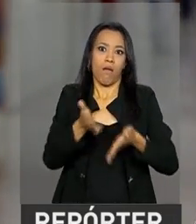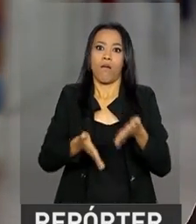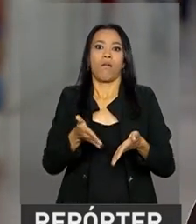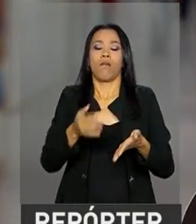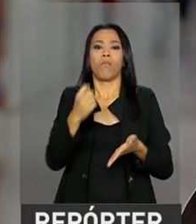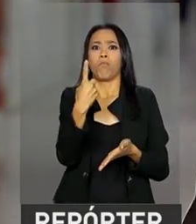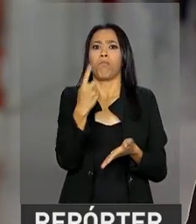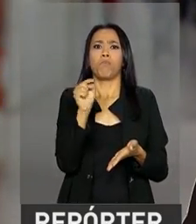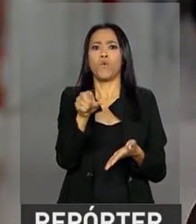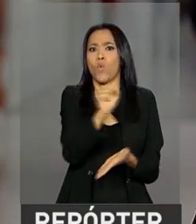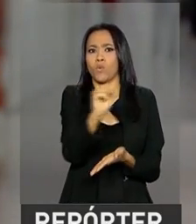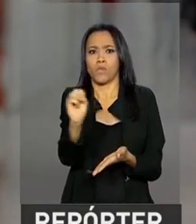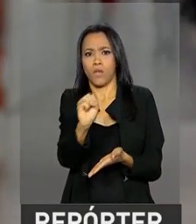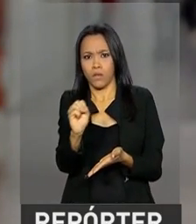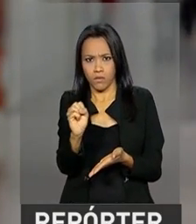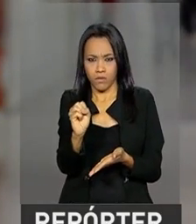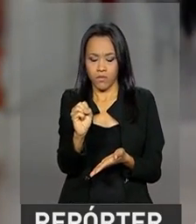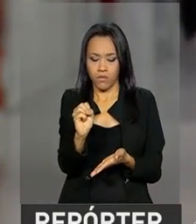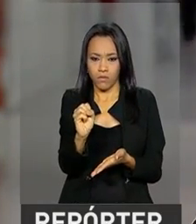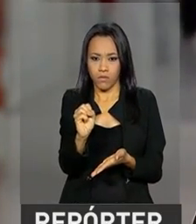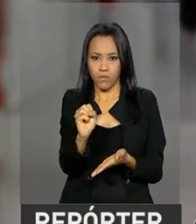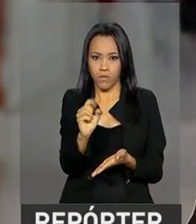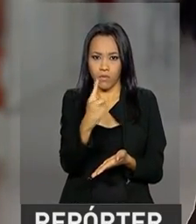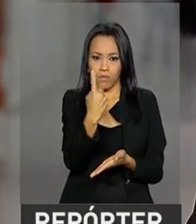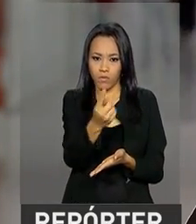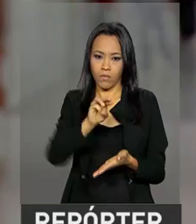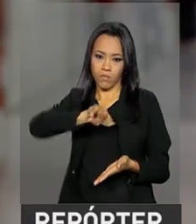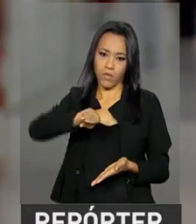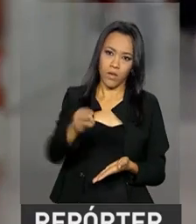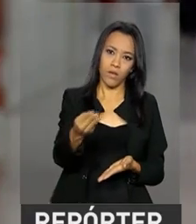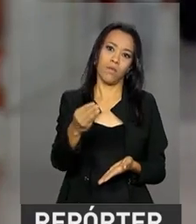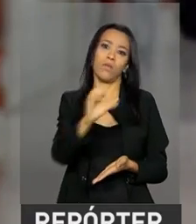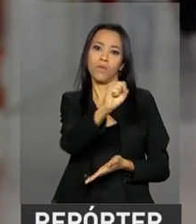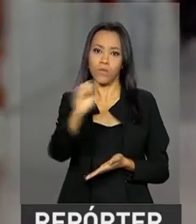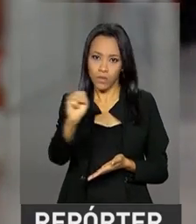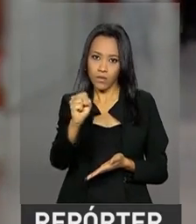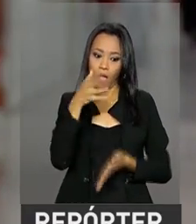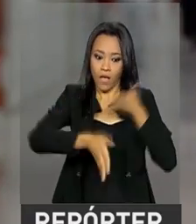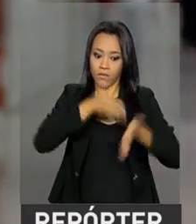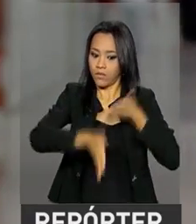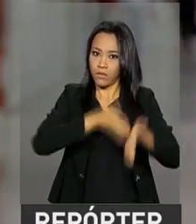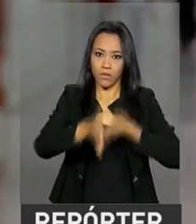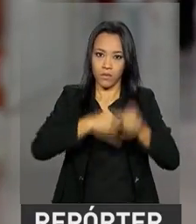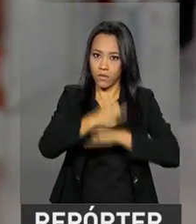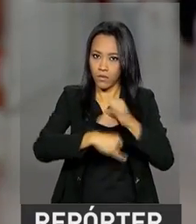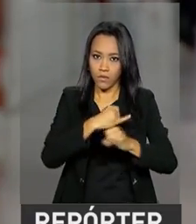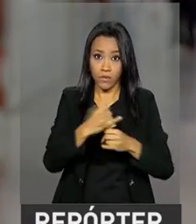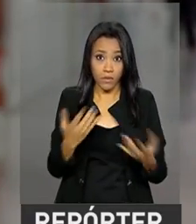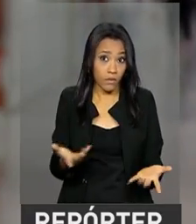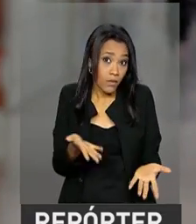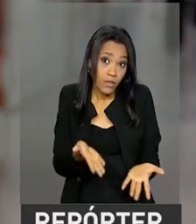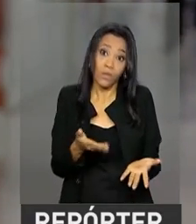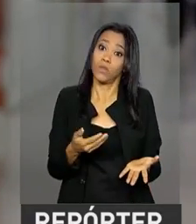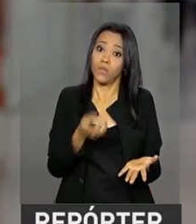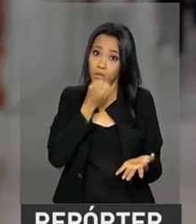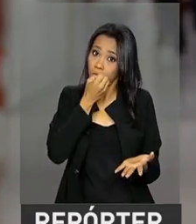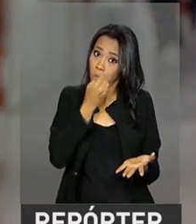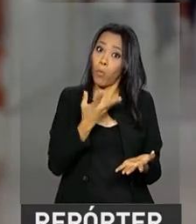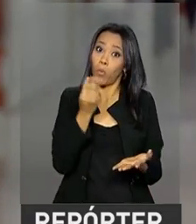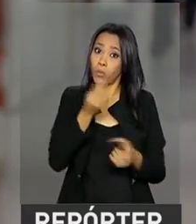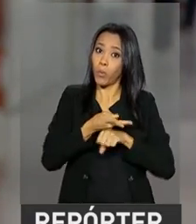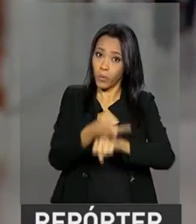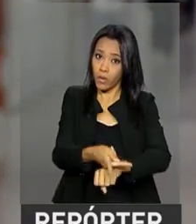ter 10000 1. 800.000 acessos né dos trabalhadores então é um serviço que tá sendo bastante